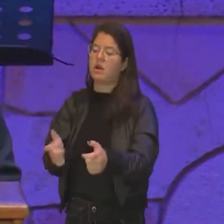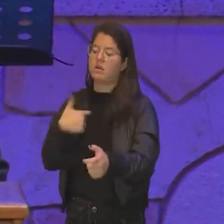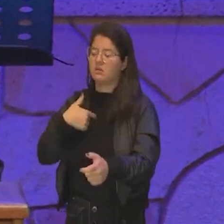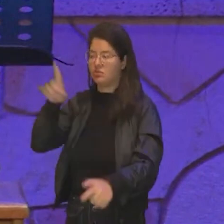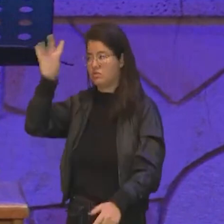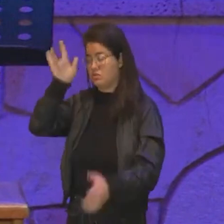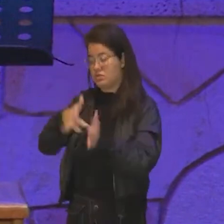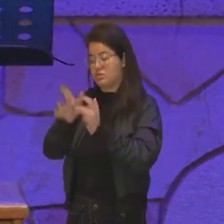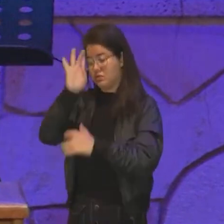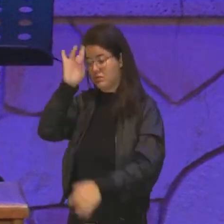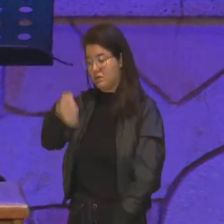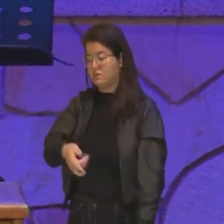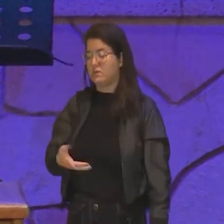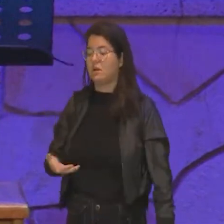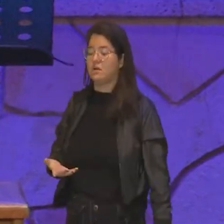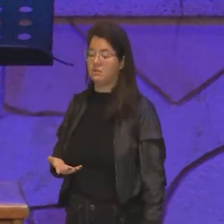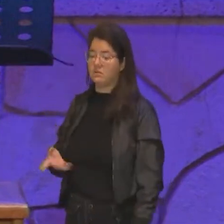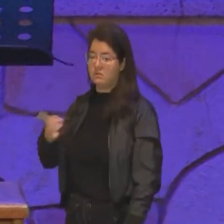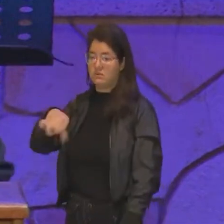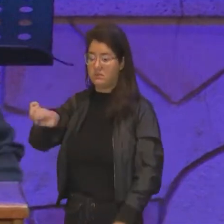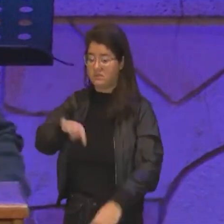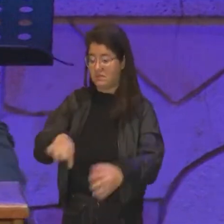Este foi o recado do Senhor. Vocês